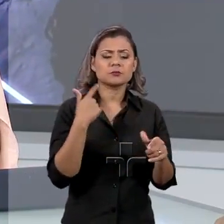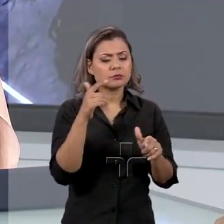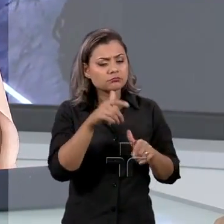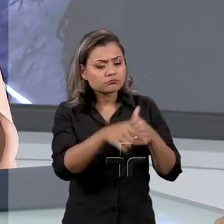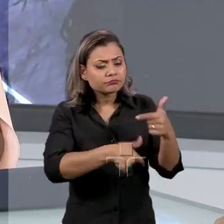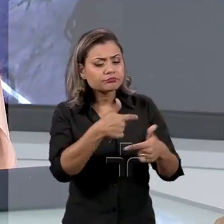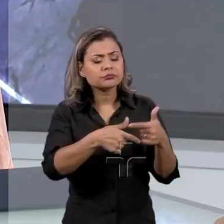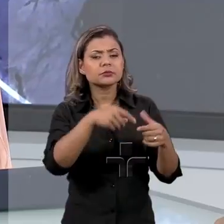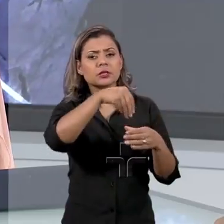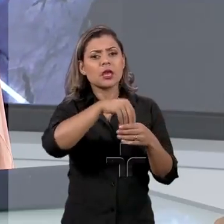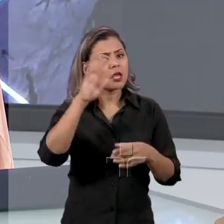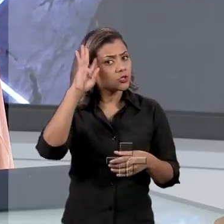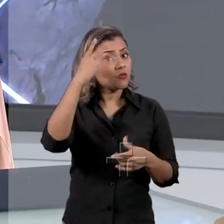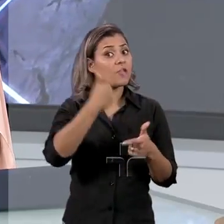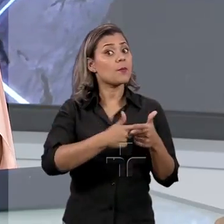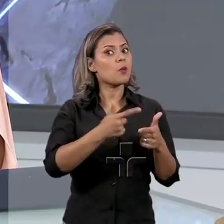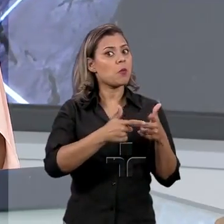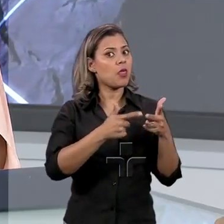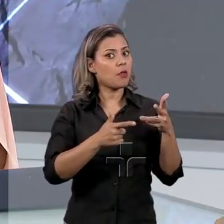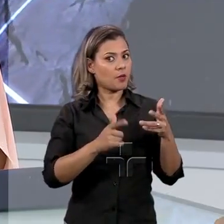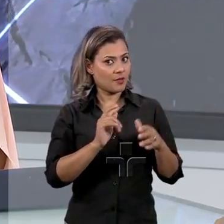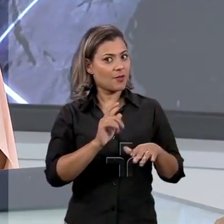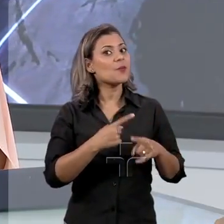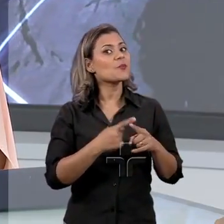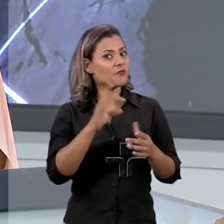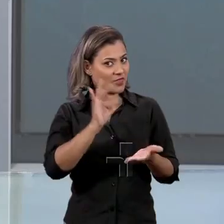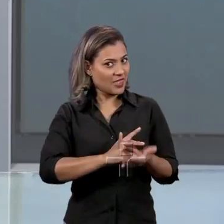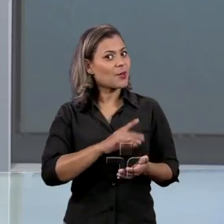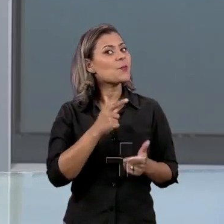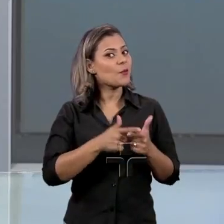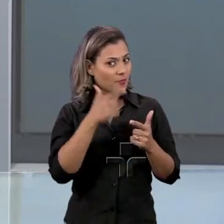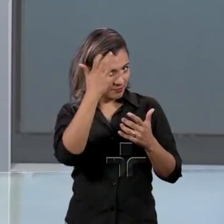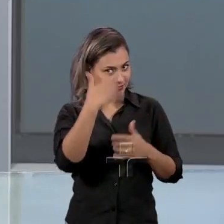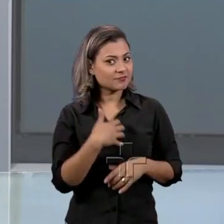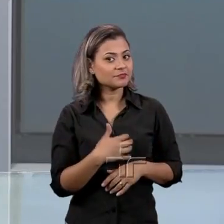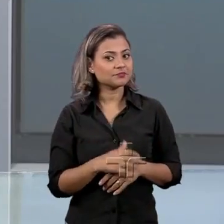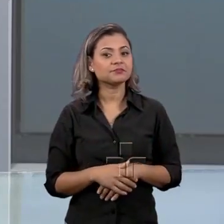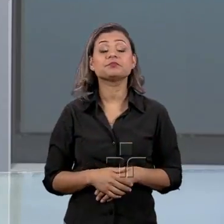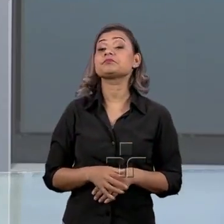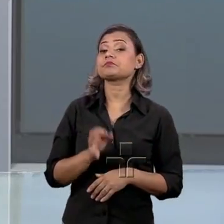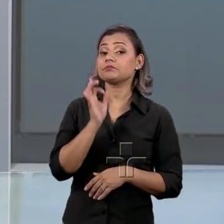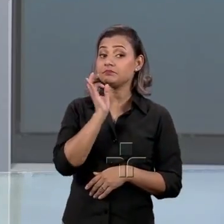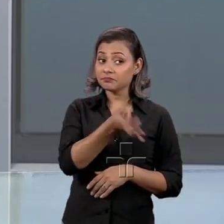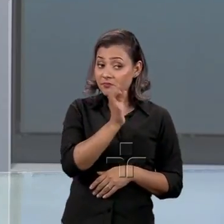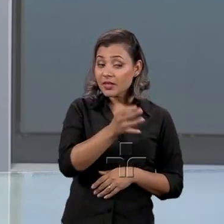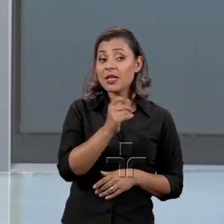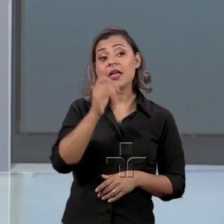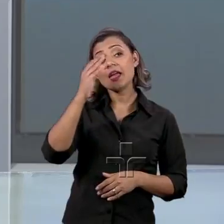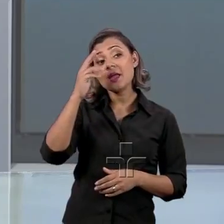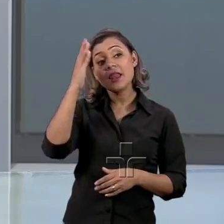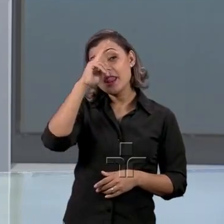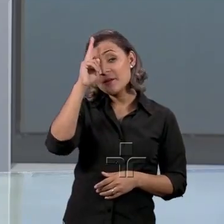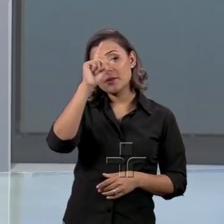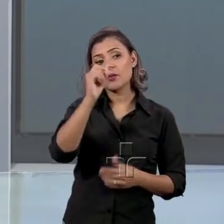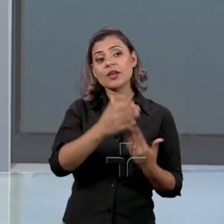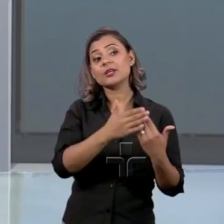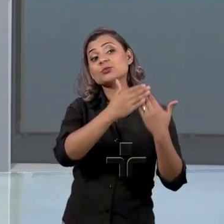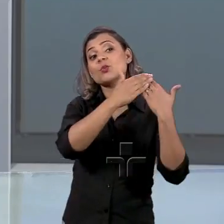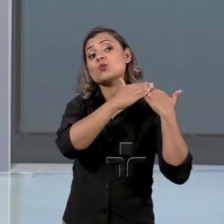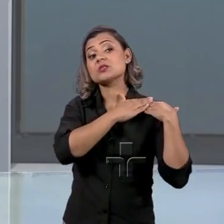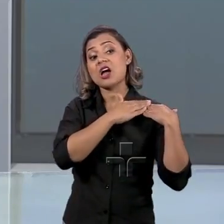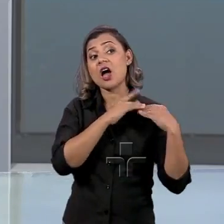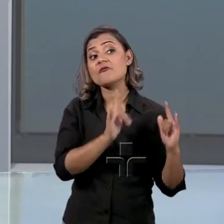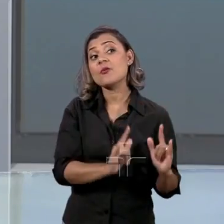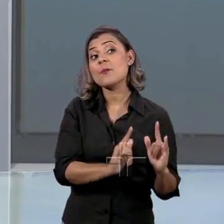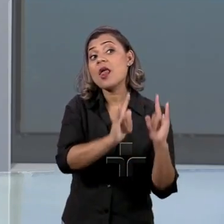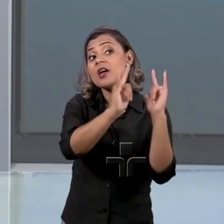esse tamanho de problema, que geralmente é um problemão, não, Aline? E principalmente lembrar que ele é responsável jurídico pelo prédio. Jurídico é muito sério. É